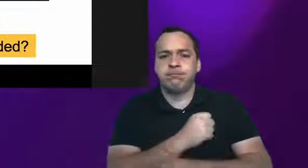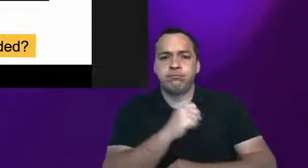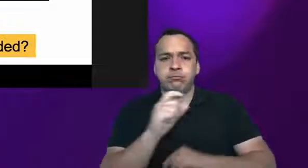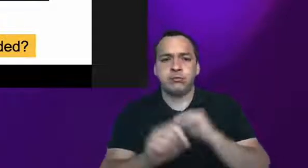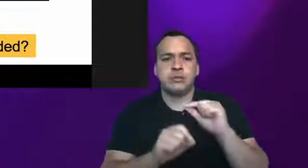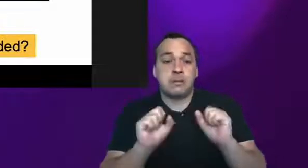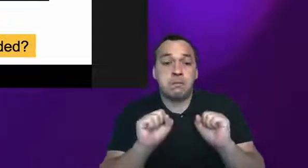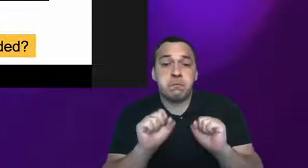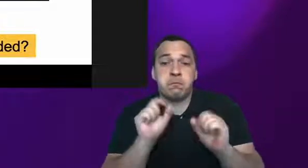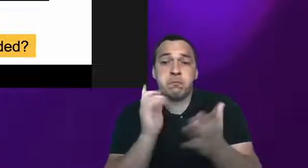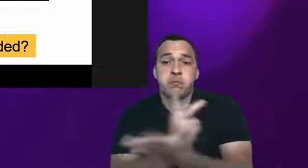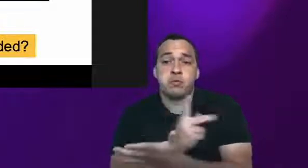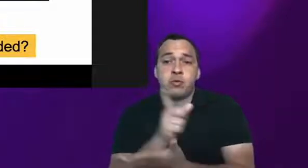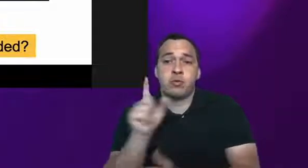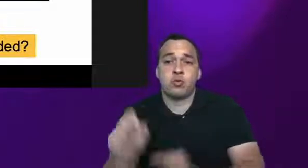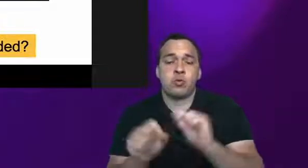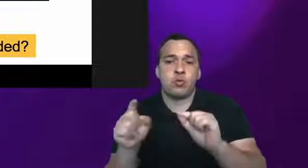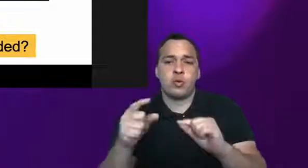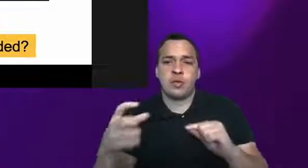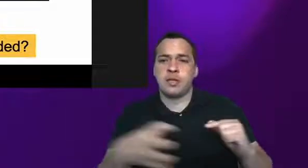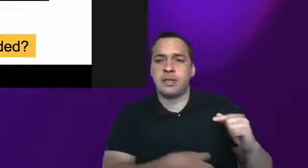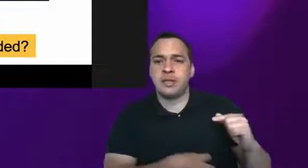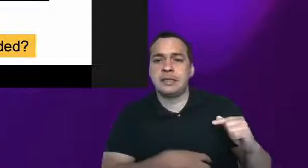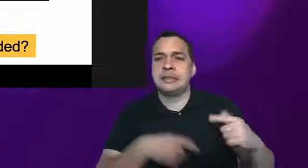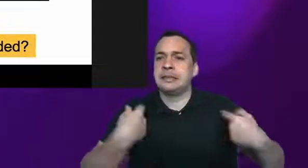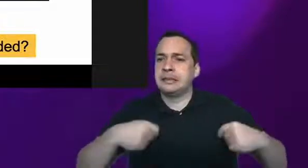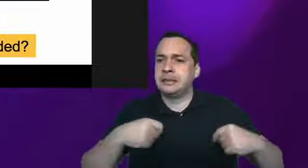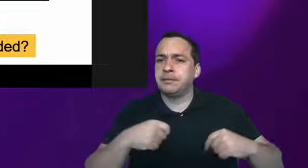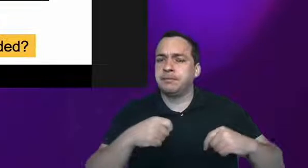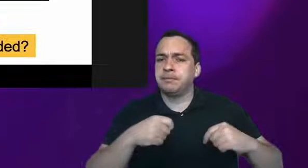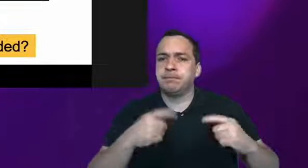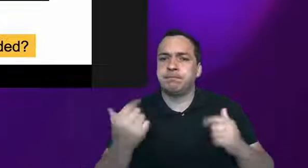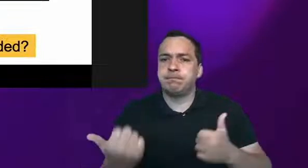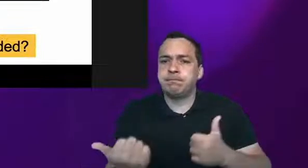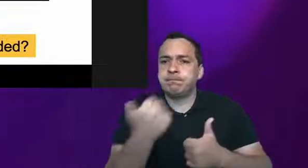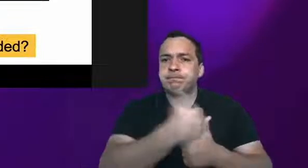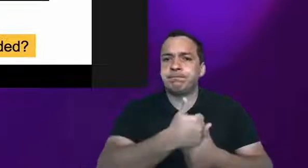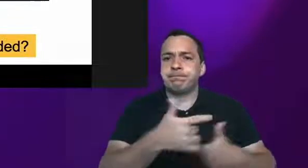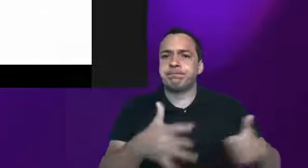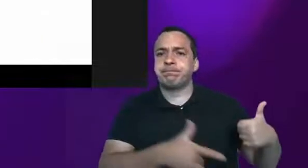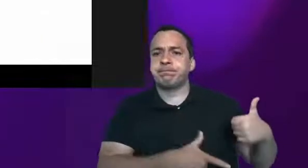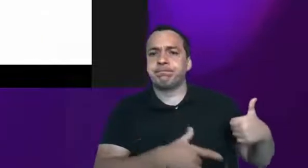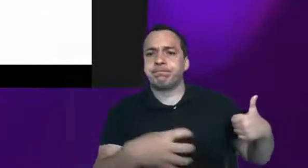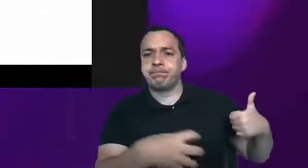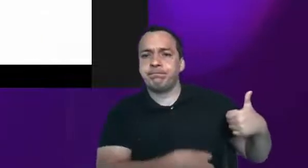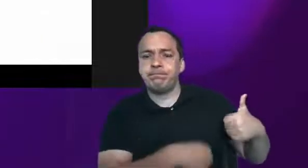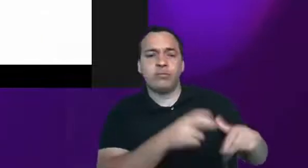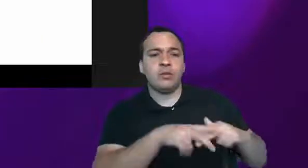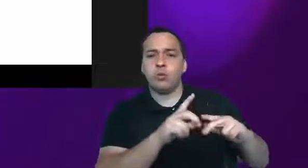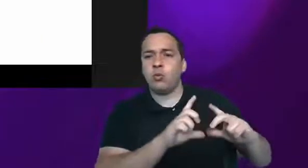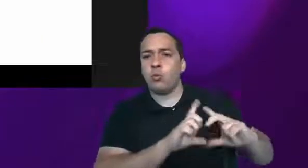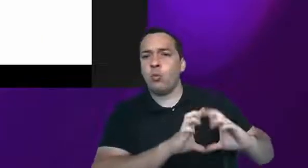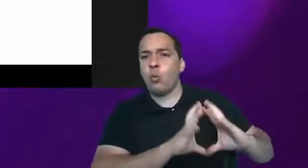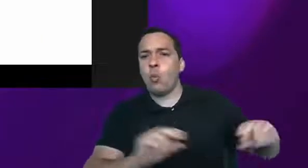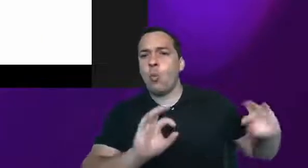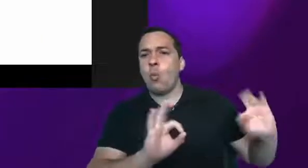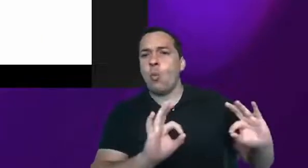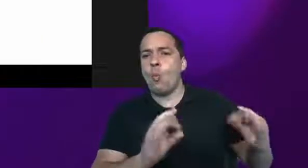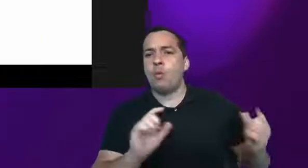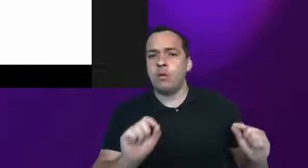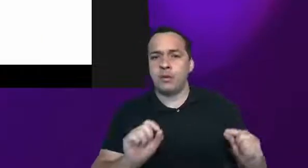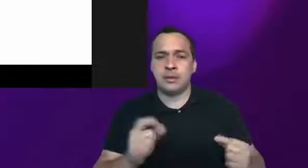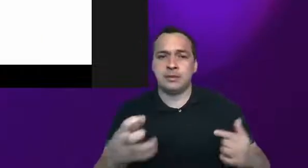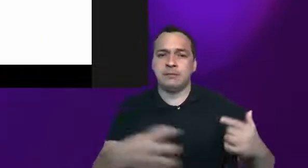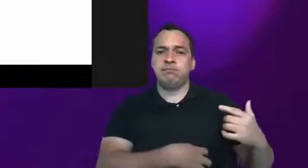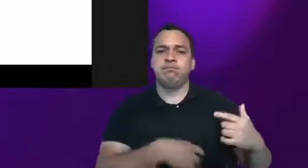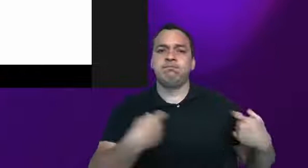caso, o transplante torna-se necessário para substituir a reseção hepática extrema que nós fizemos. Se